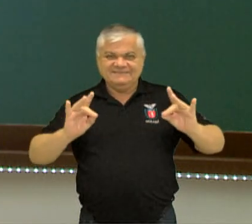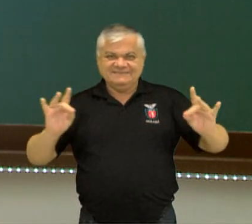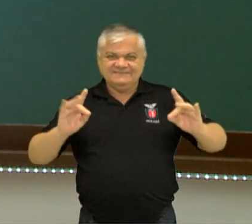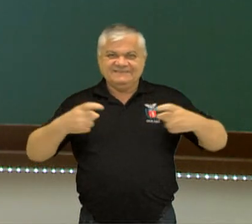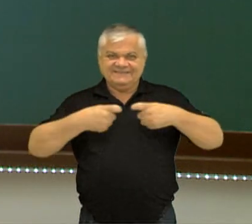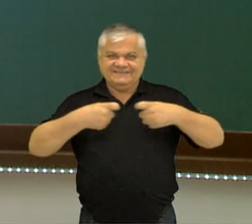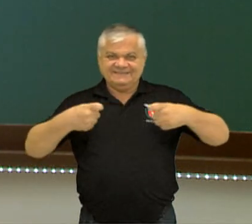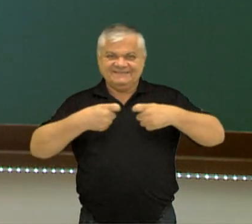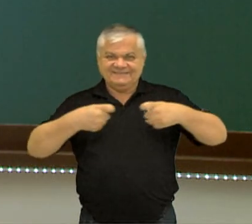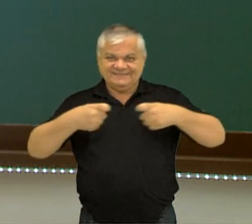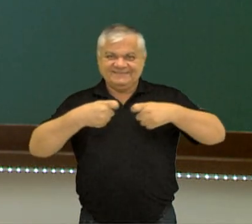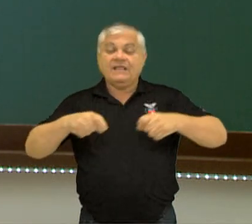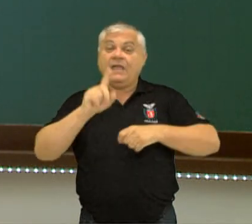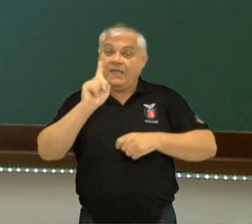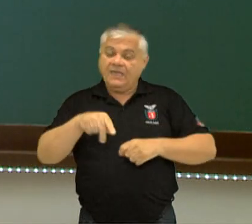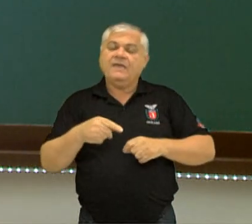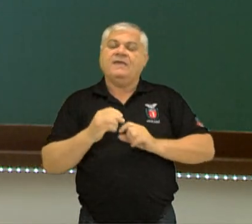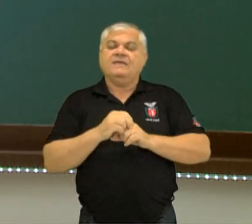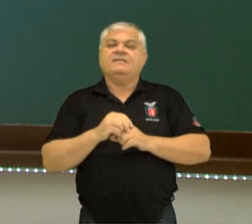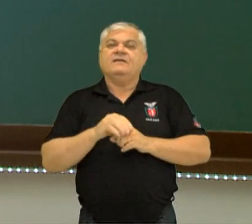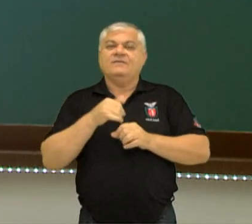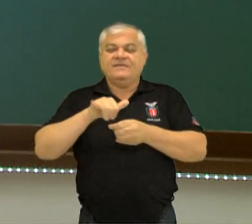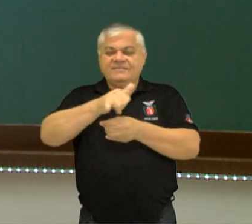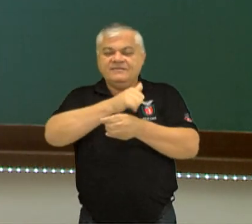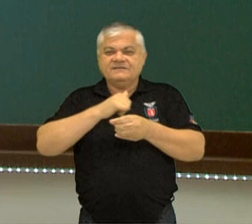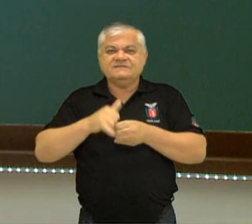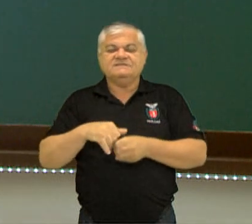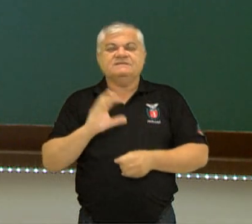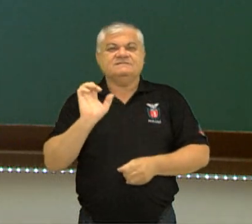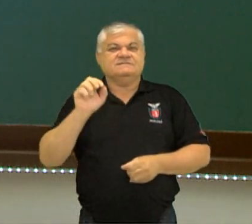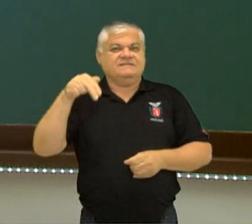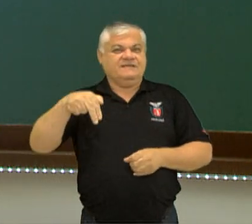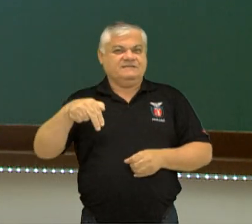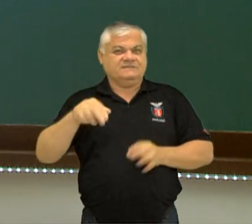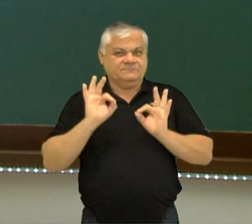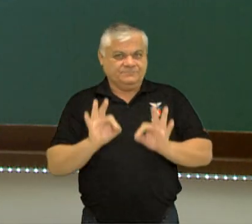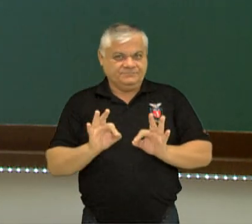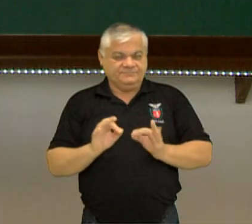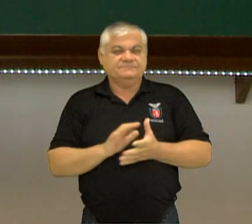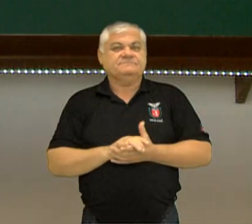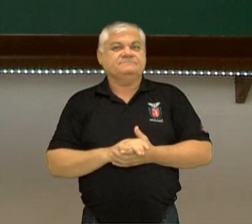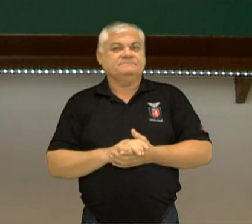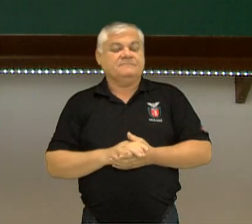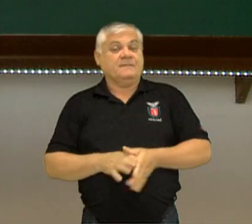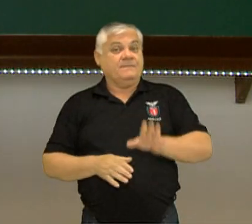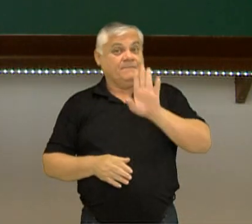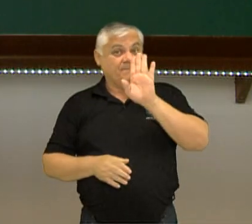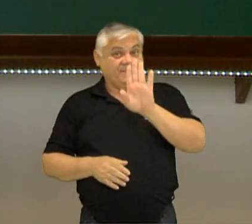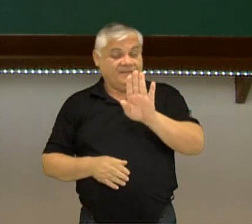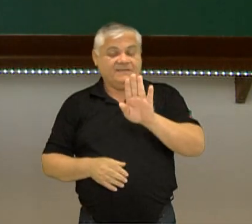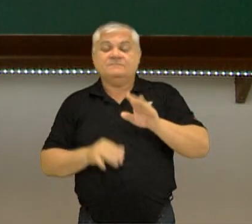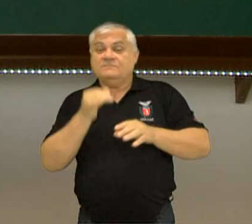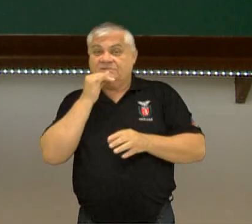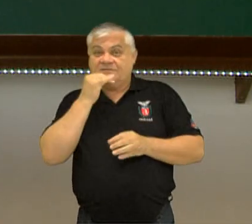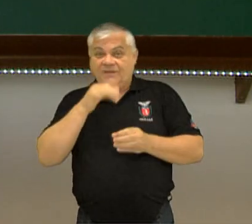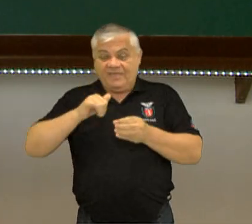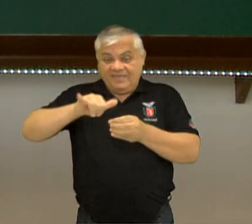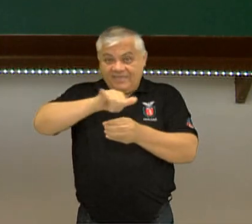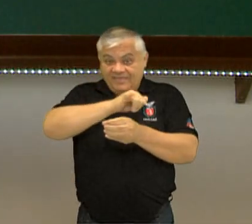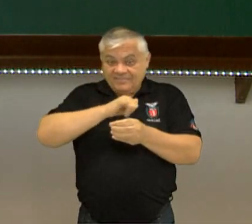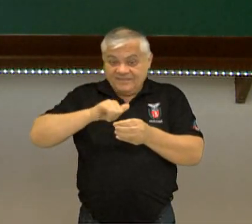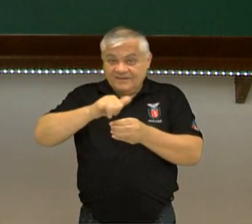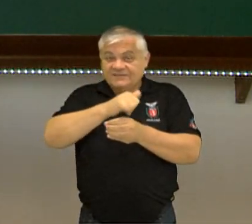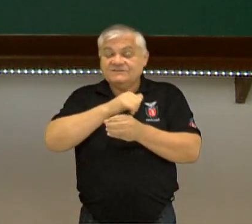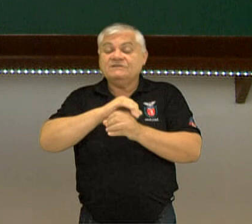energia cinética vai dar a energia interna. Vale destacar, pessoal, que energia, a unidade de medida